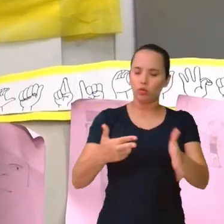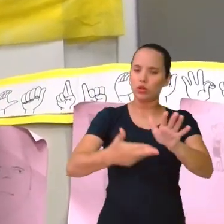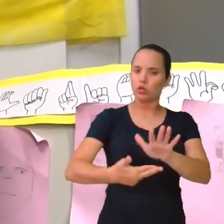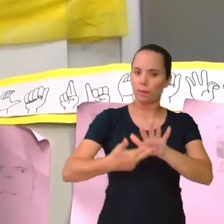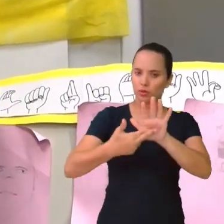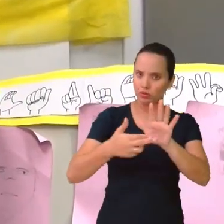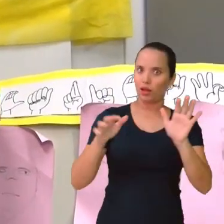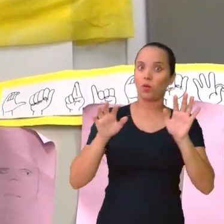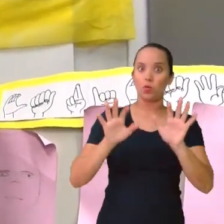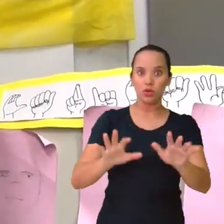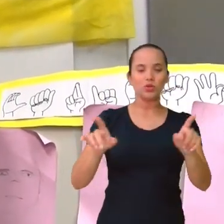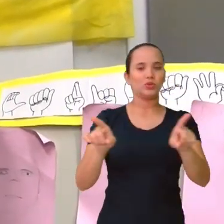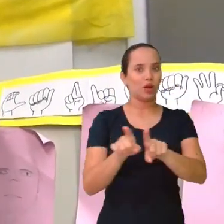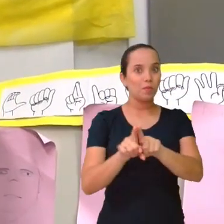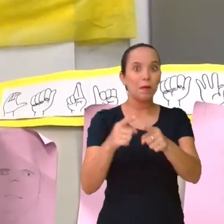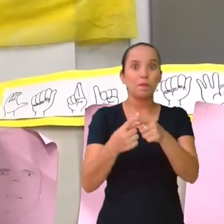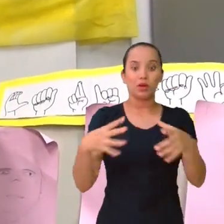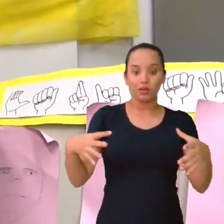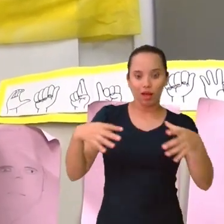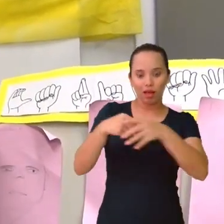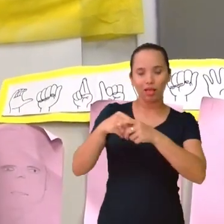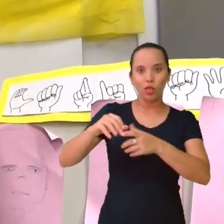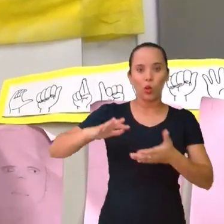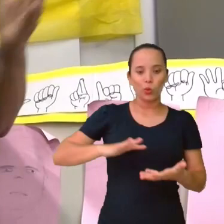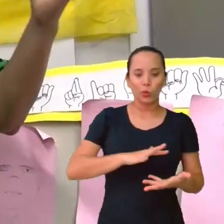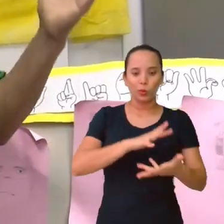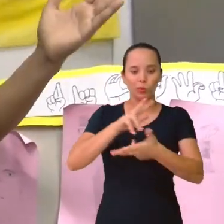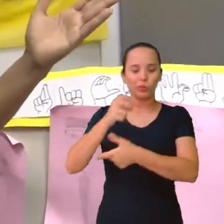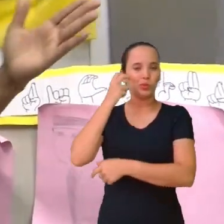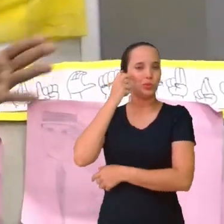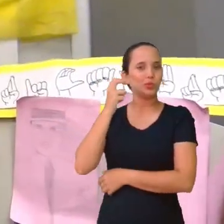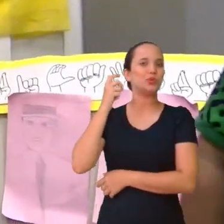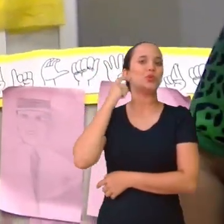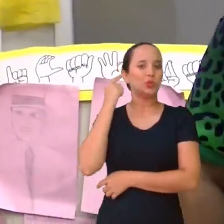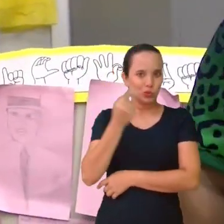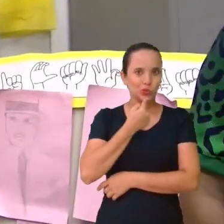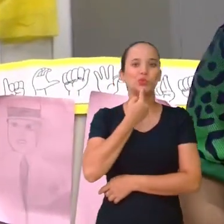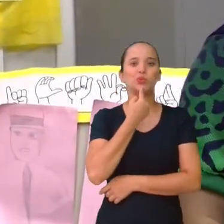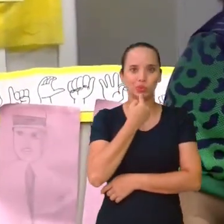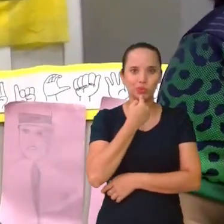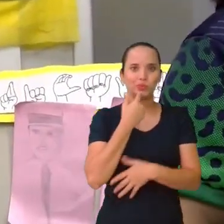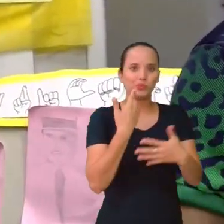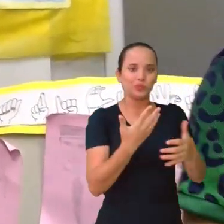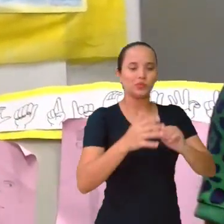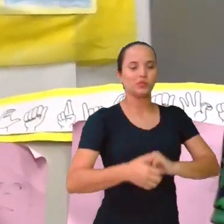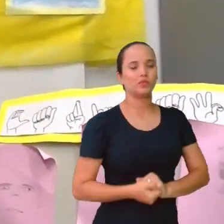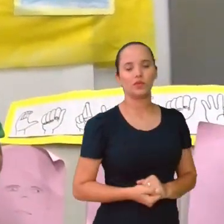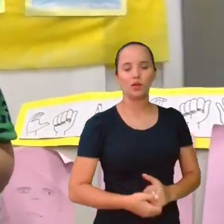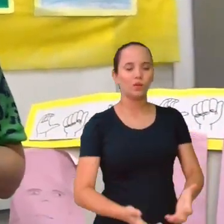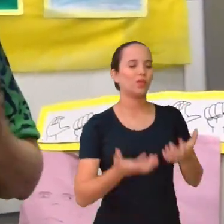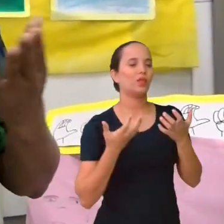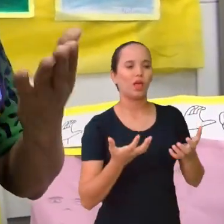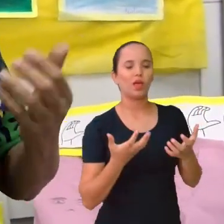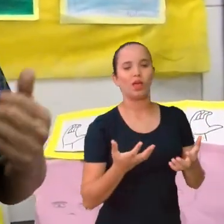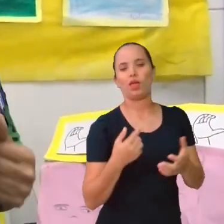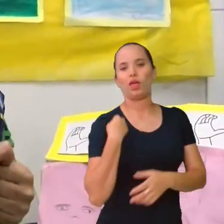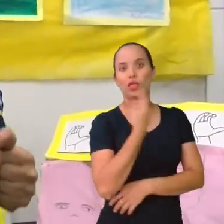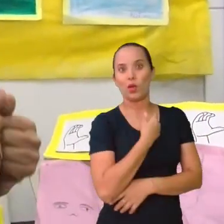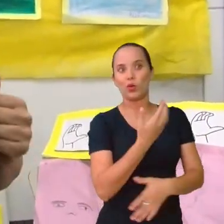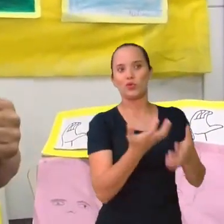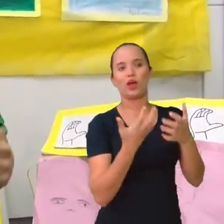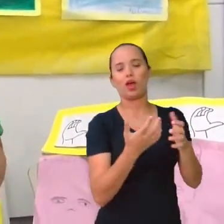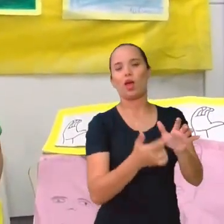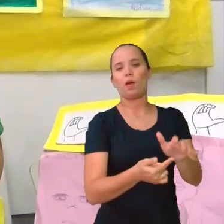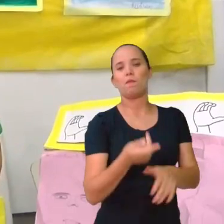do universo do estudante surdo. Então, é isso aí. E, assim, nós queremos chamar aqui